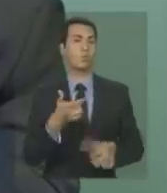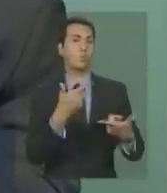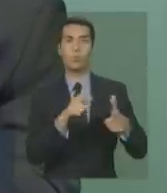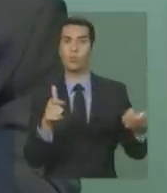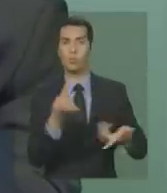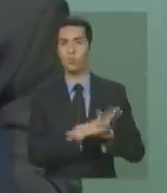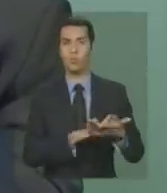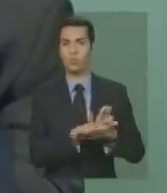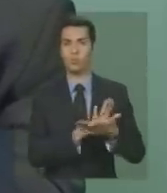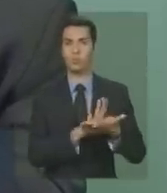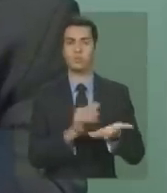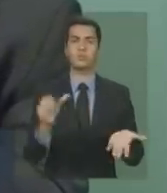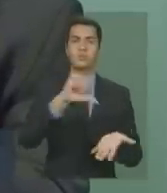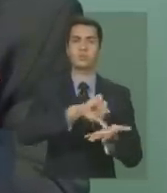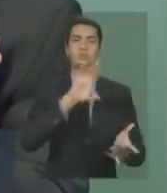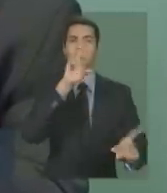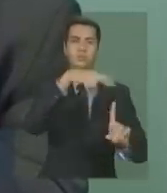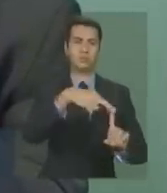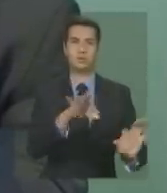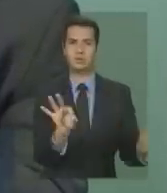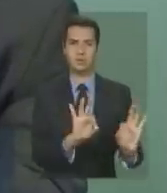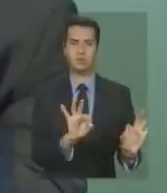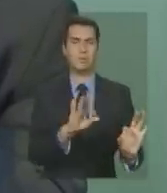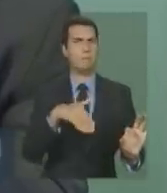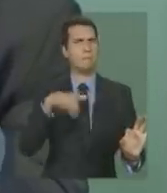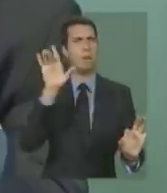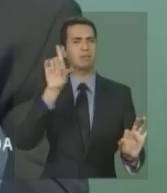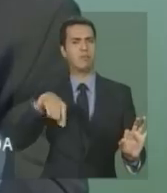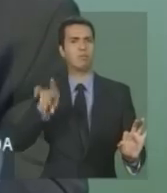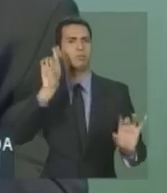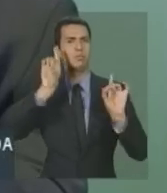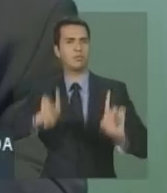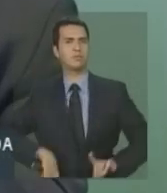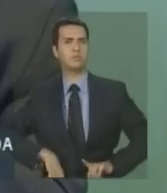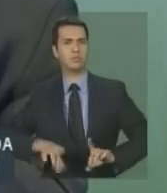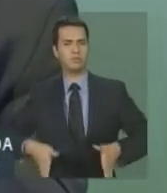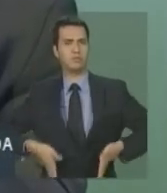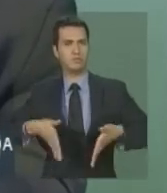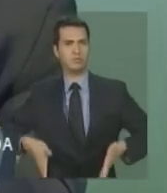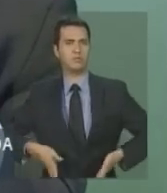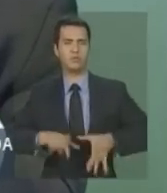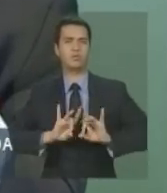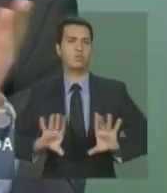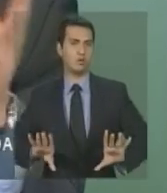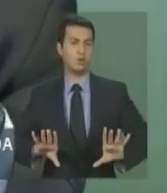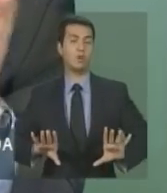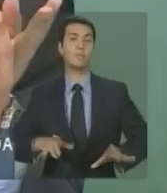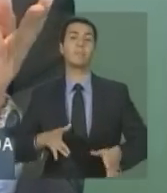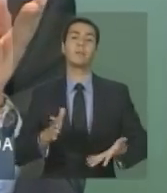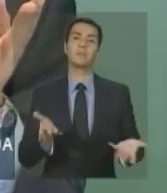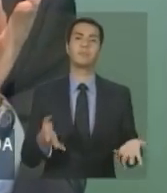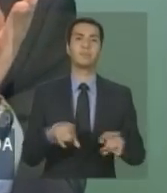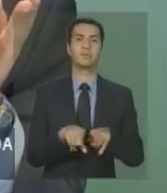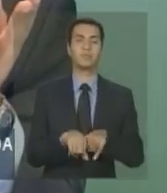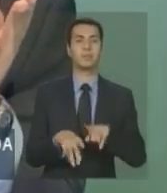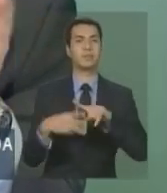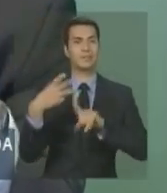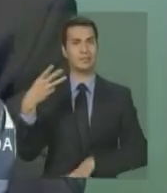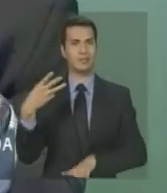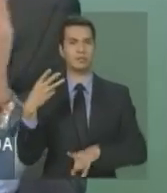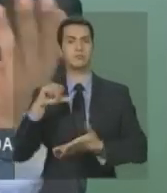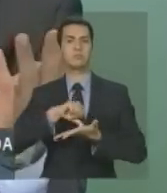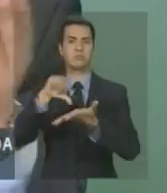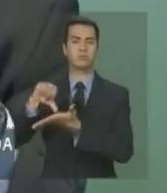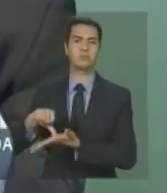deficiência física e outros 23 São centros que já fazem dois tipos de cuidado